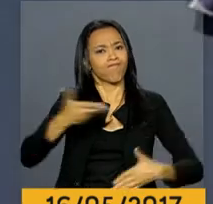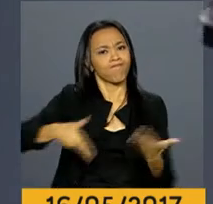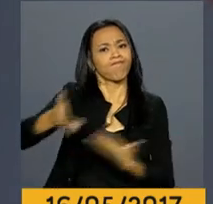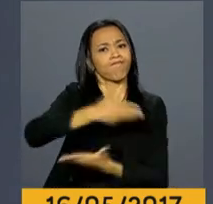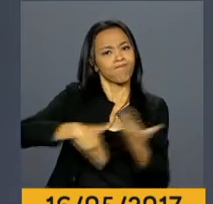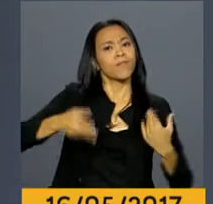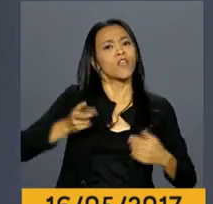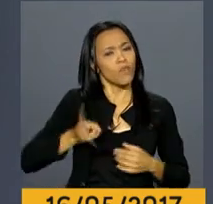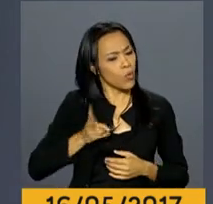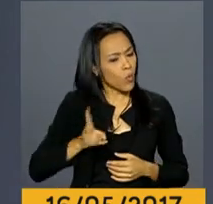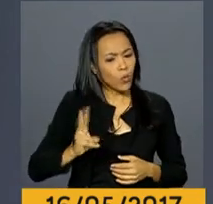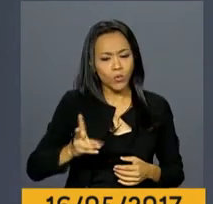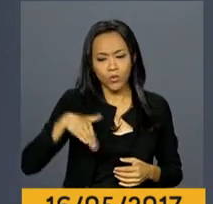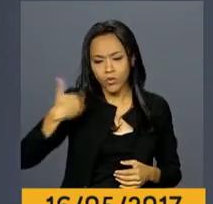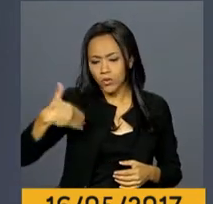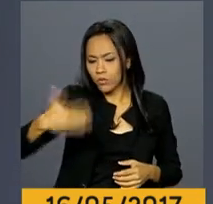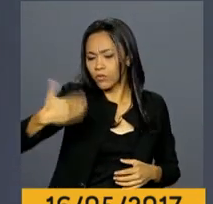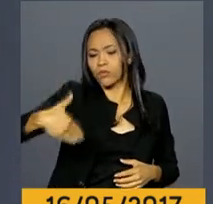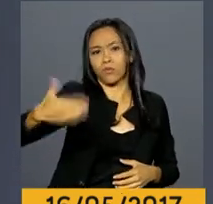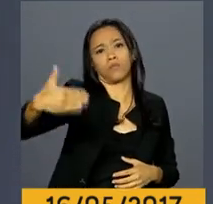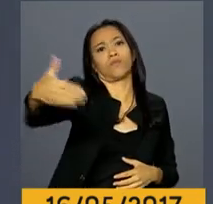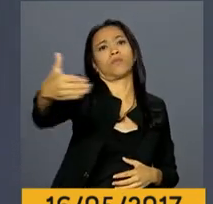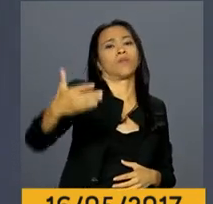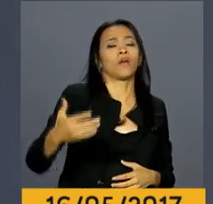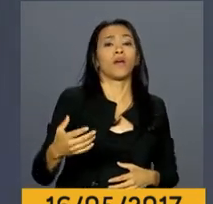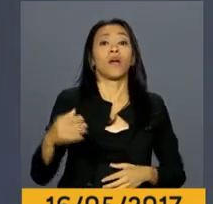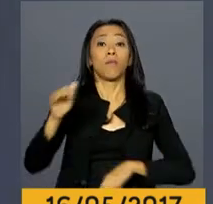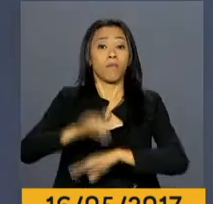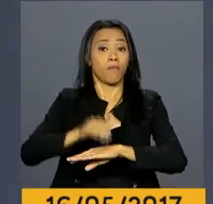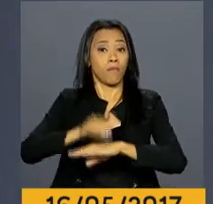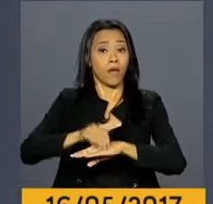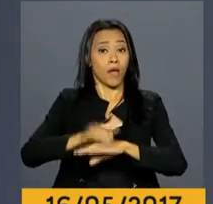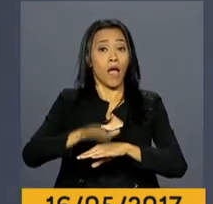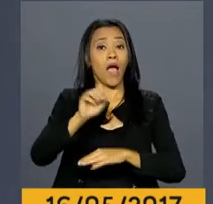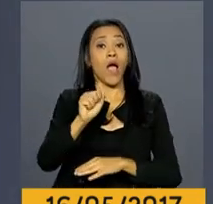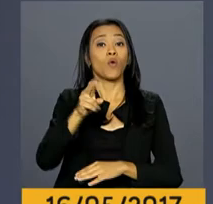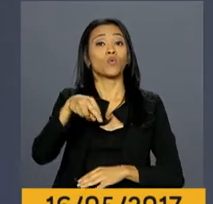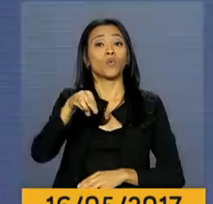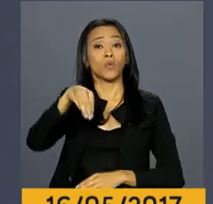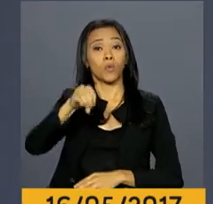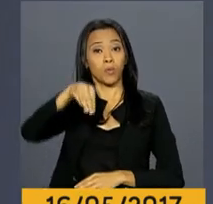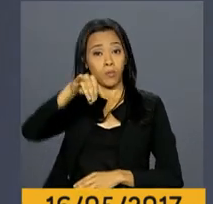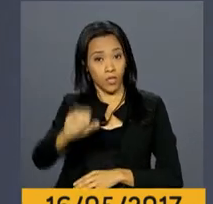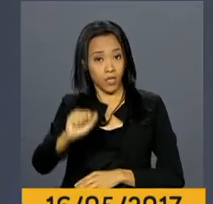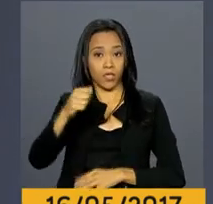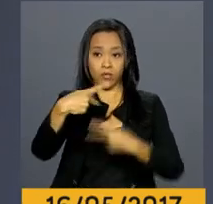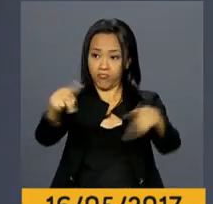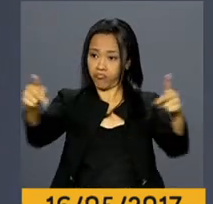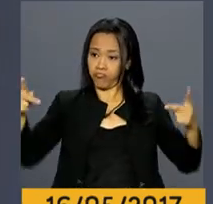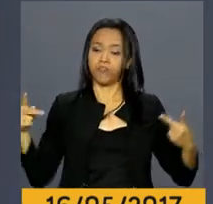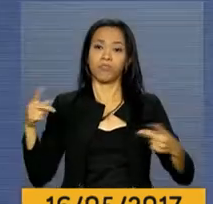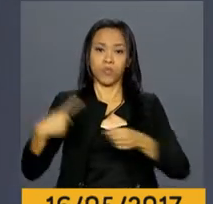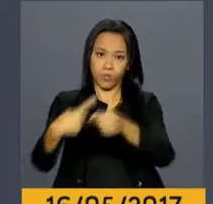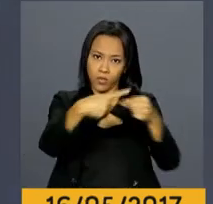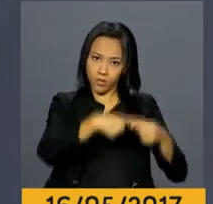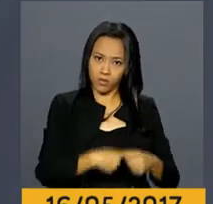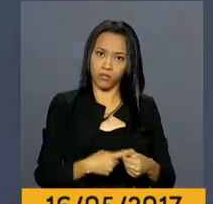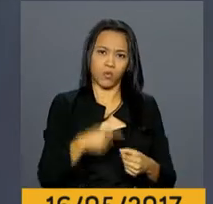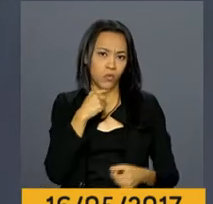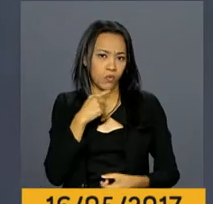marchar permanentemente pela autonomia definitiva dos municípios brasileiros. Não tenho dúvida disso. Não é?